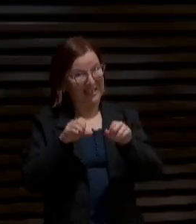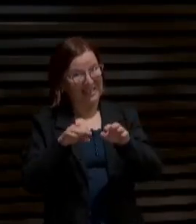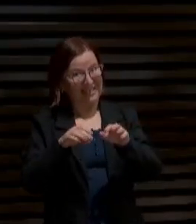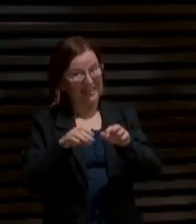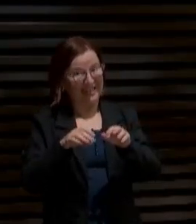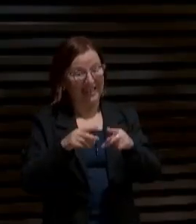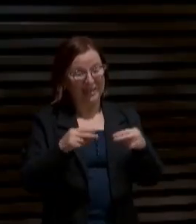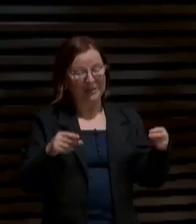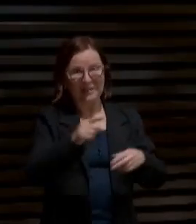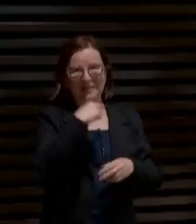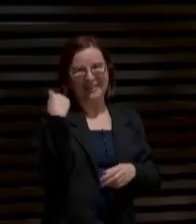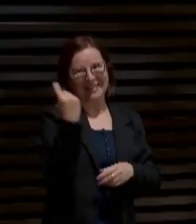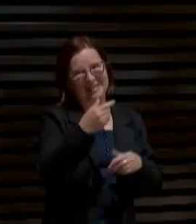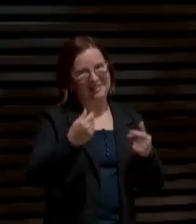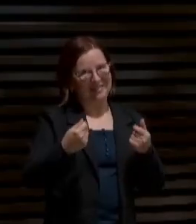Senhor